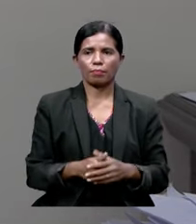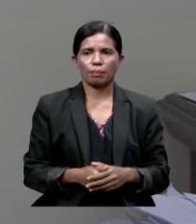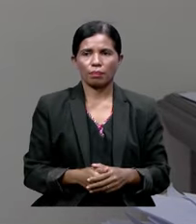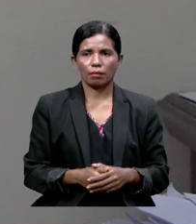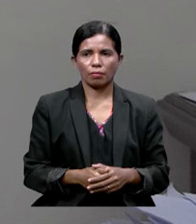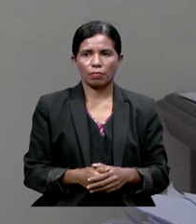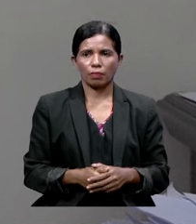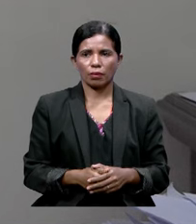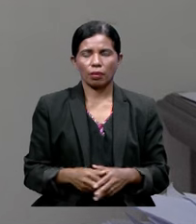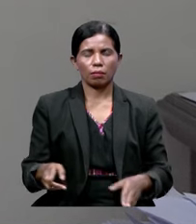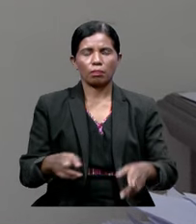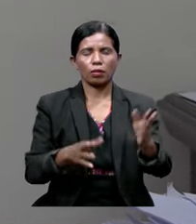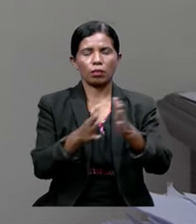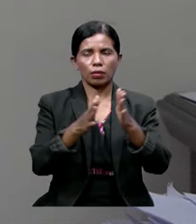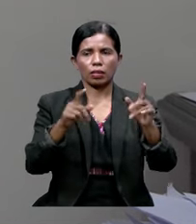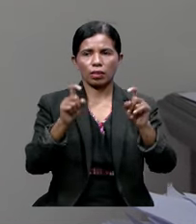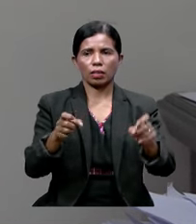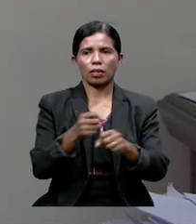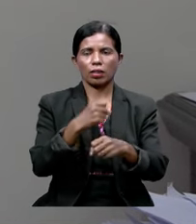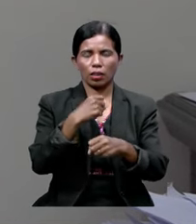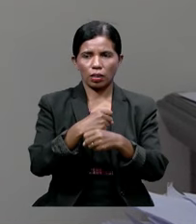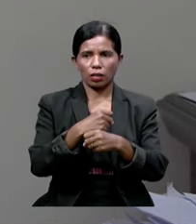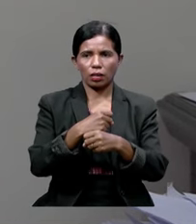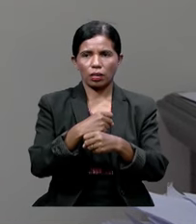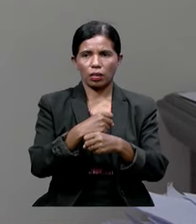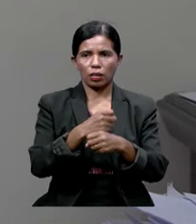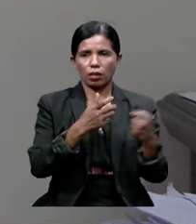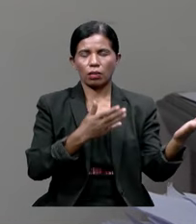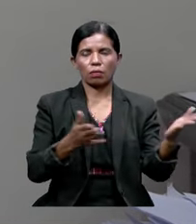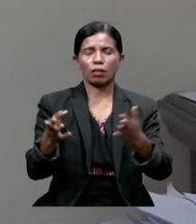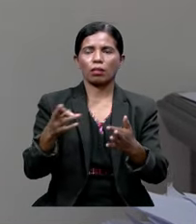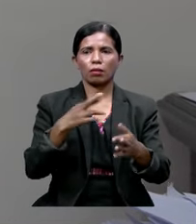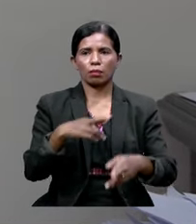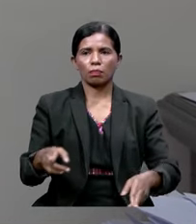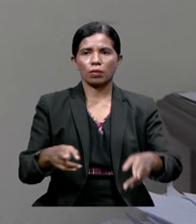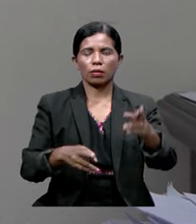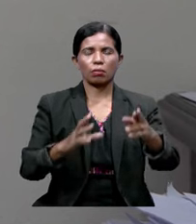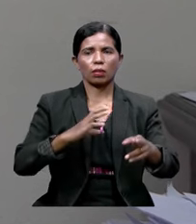para mota Manleu né tem que ralo túnel Lore Mota ne ba. Comoro.